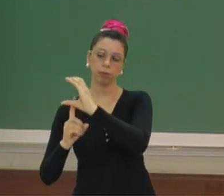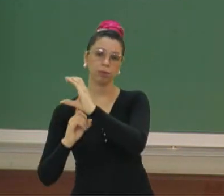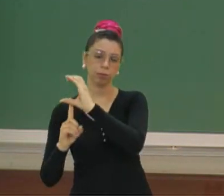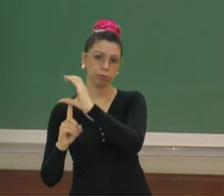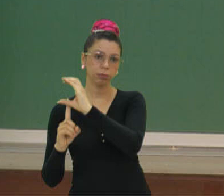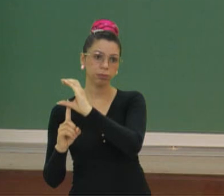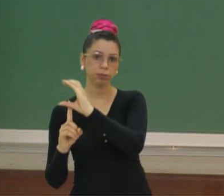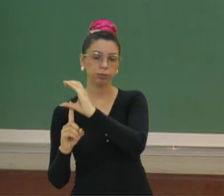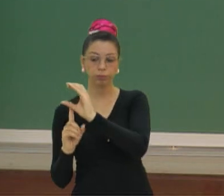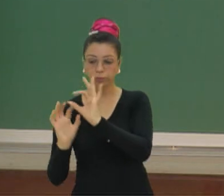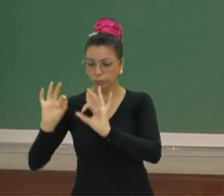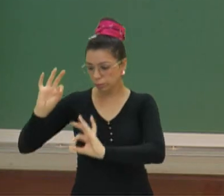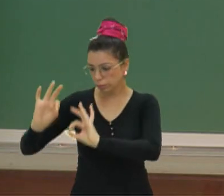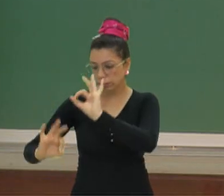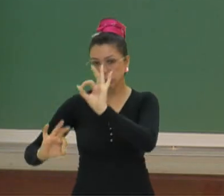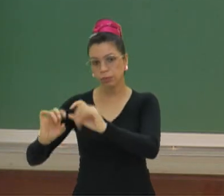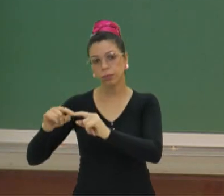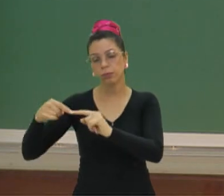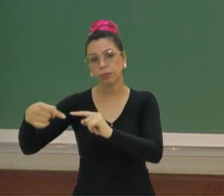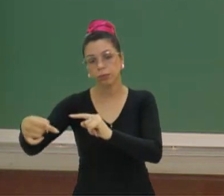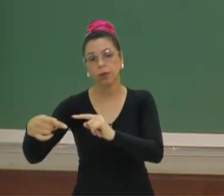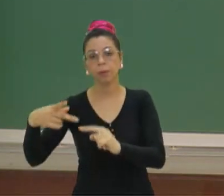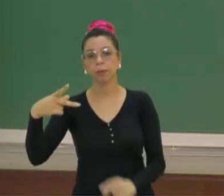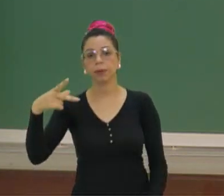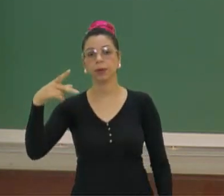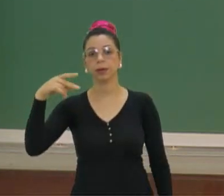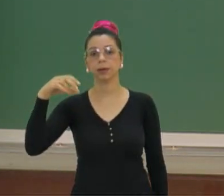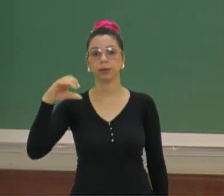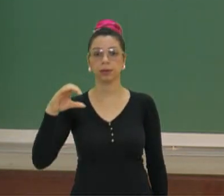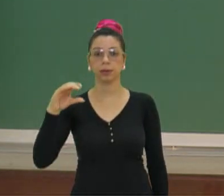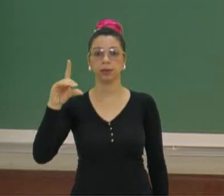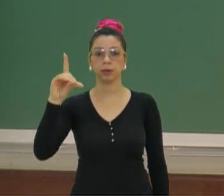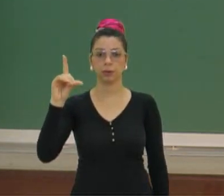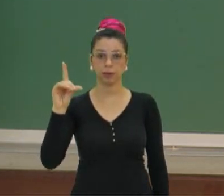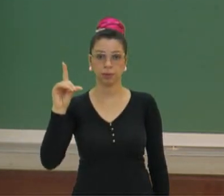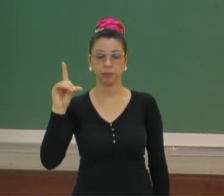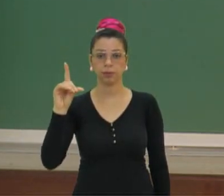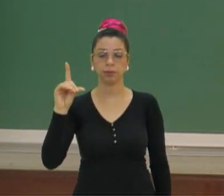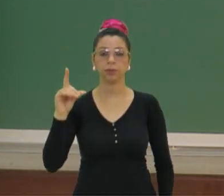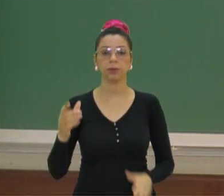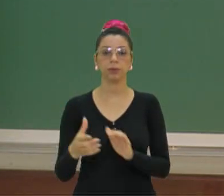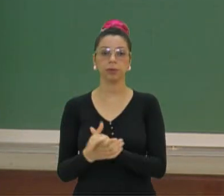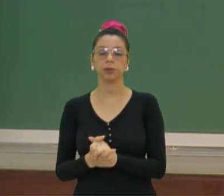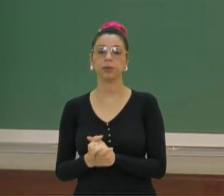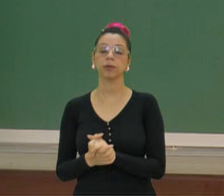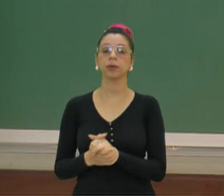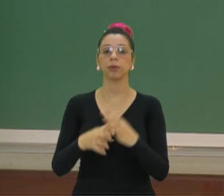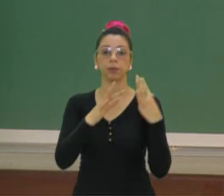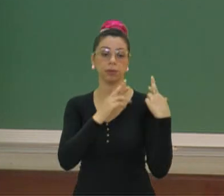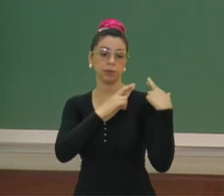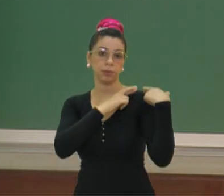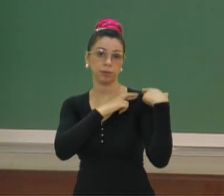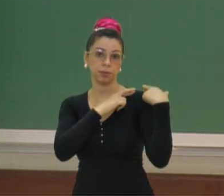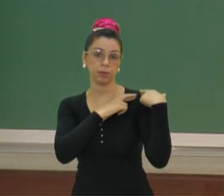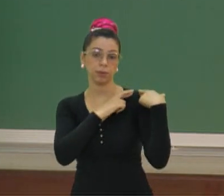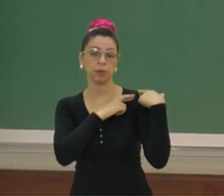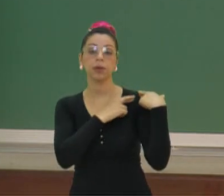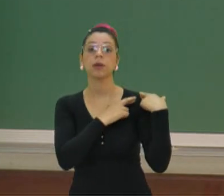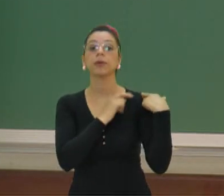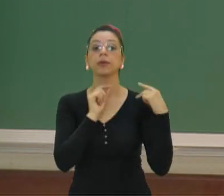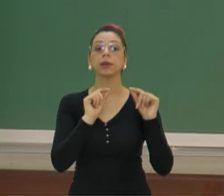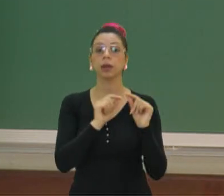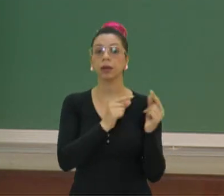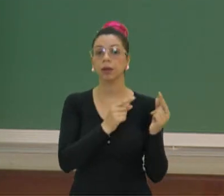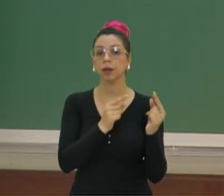que eram comunistas se organizaram depois no PCB. Então, se colocou nas costas do PCB as responsabilidades da tentativa do golpe, daquele